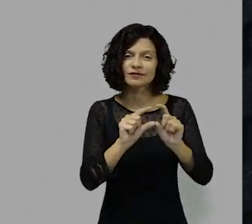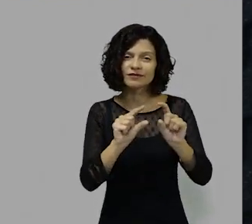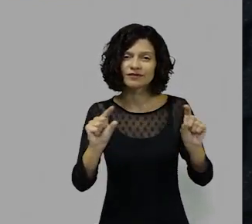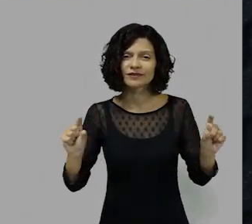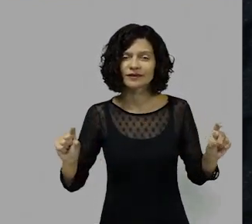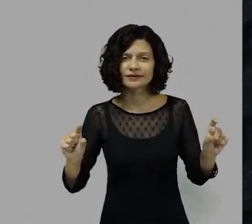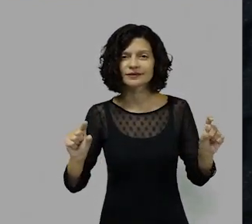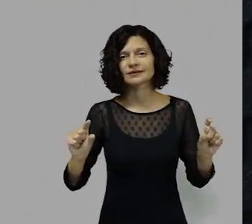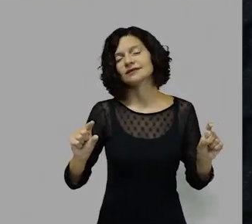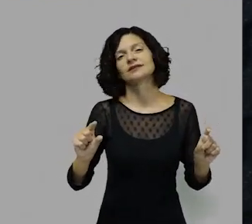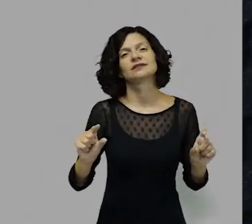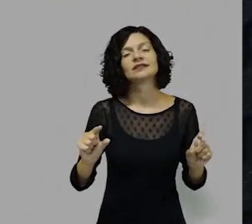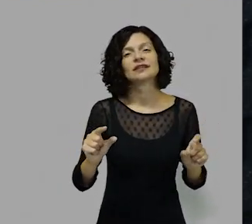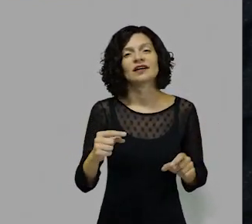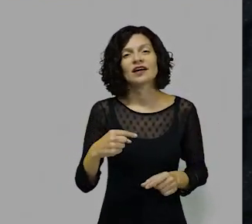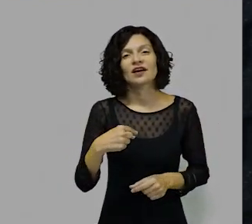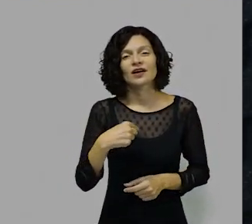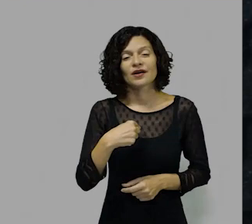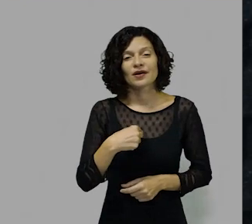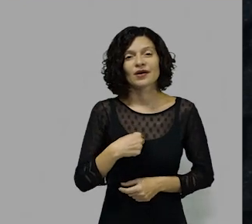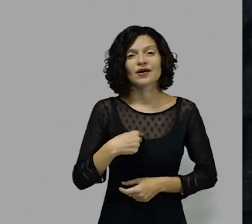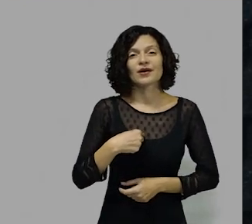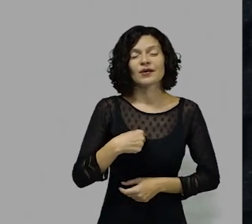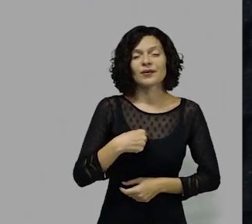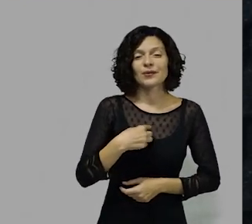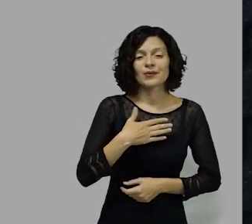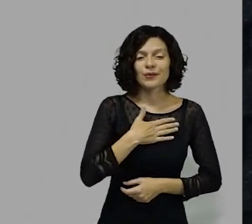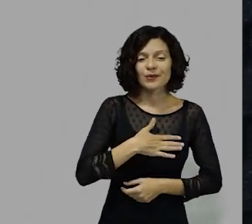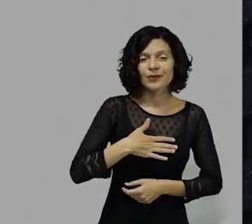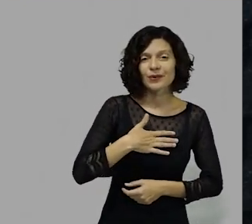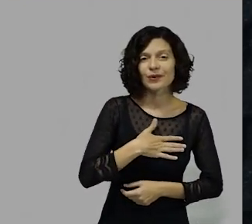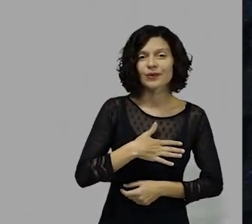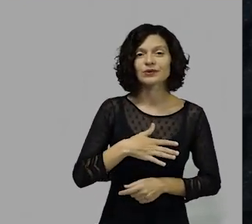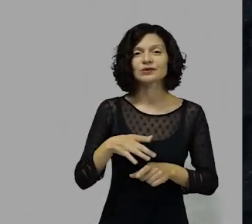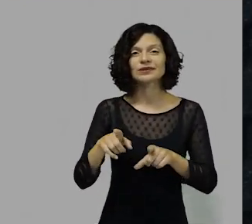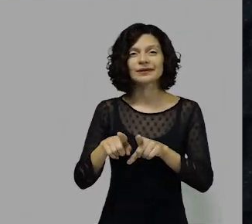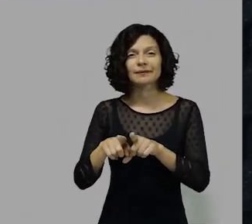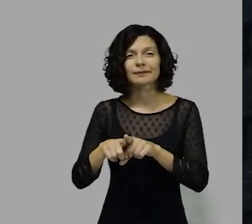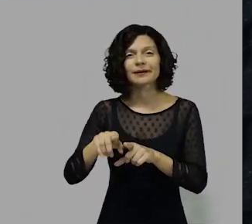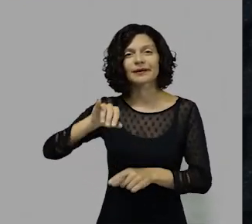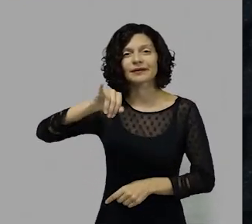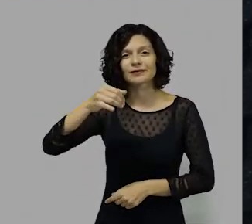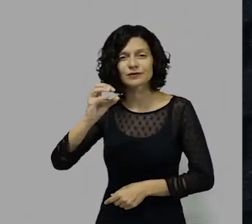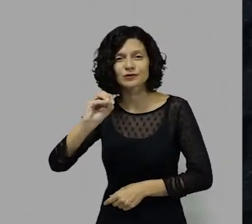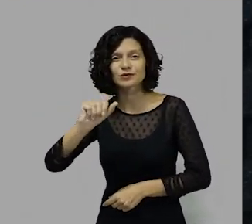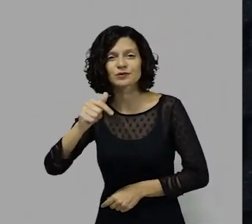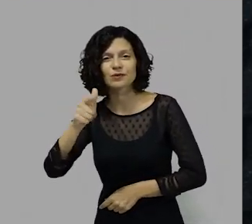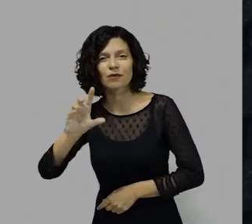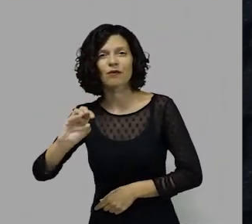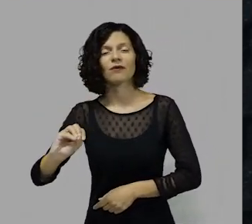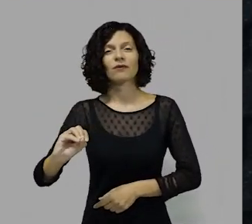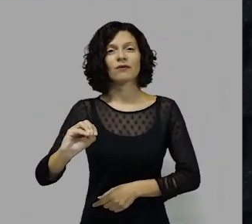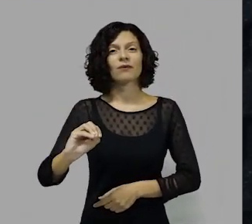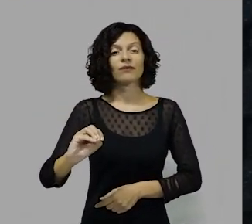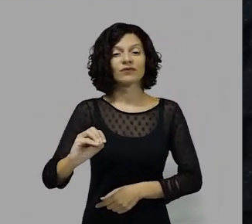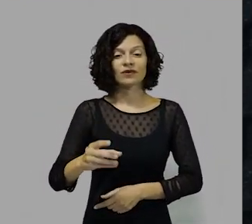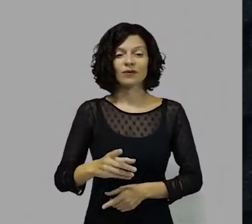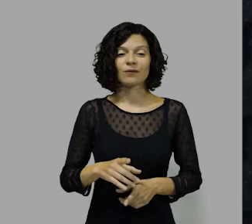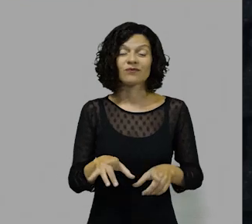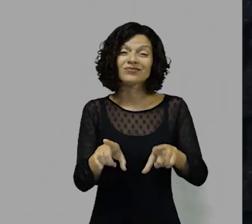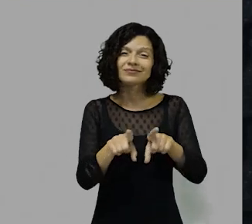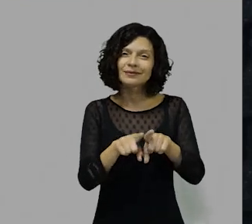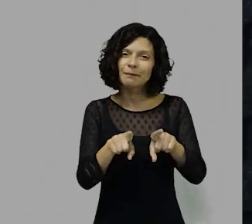você usar o também de diferentes formas. Tem o to, que é o também no final da frase, como se você já